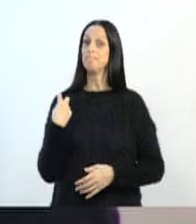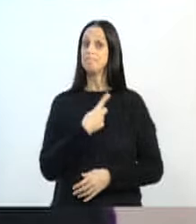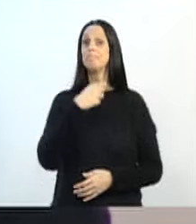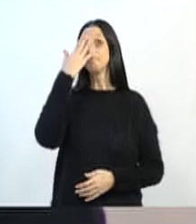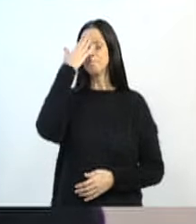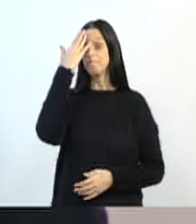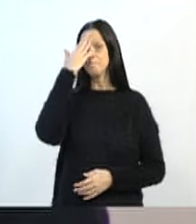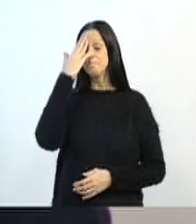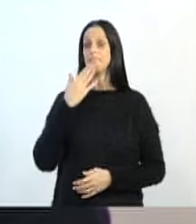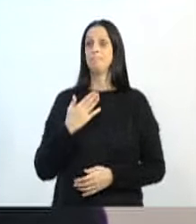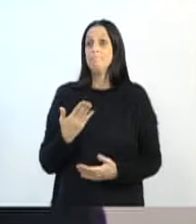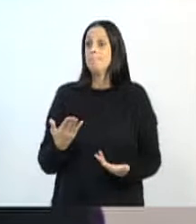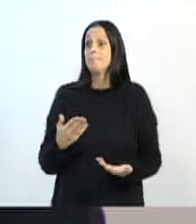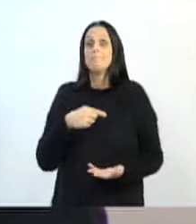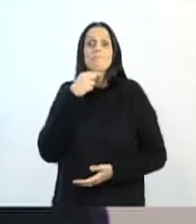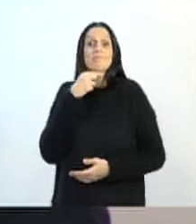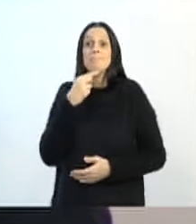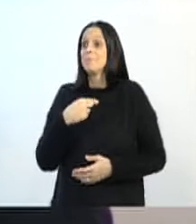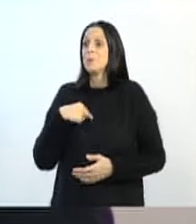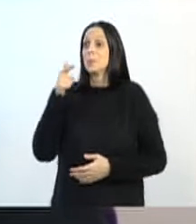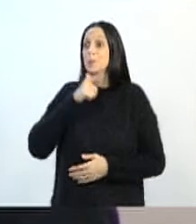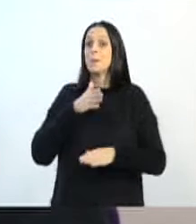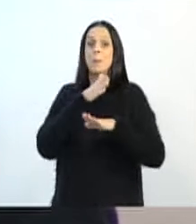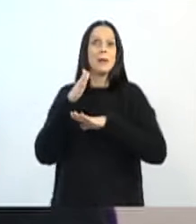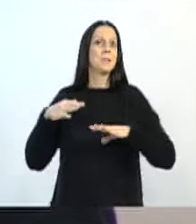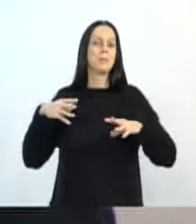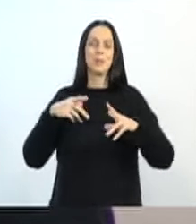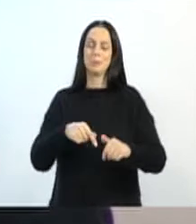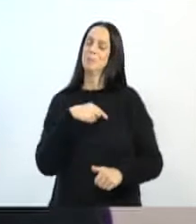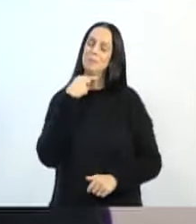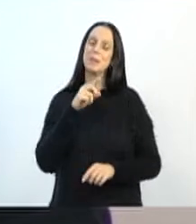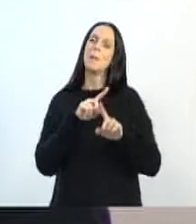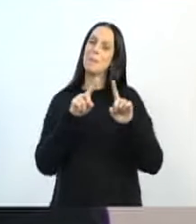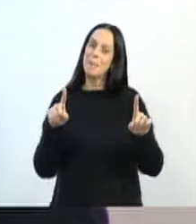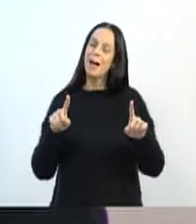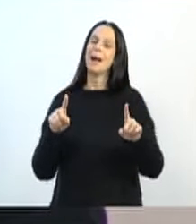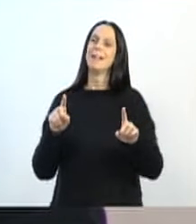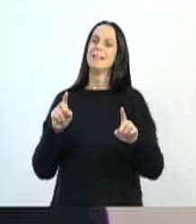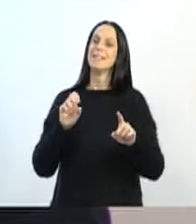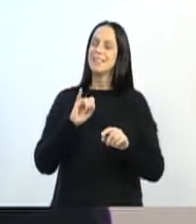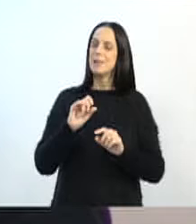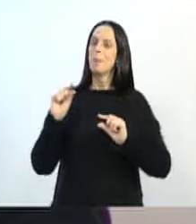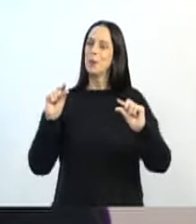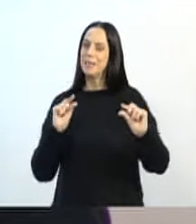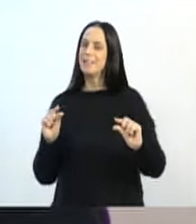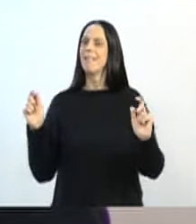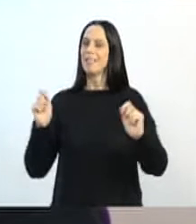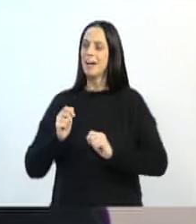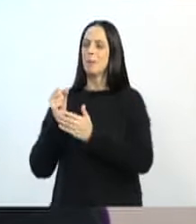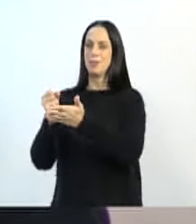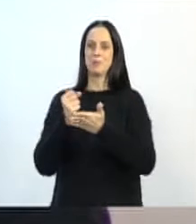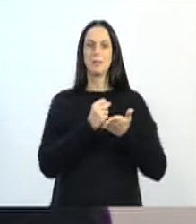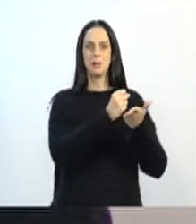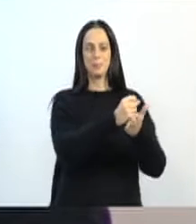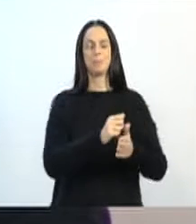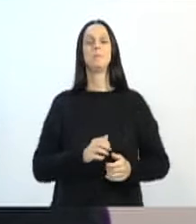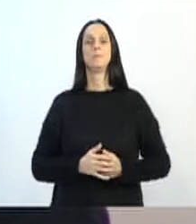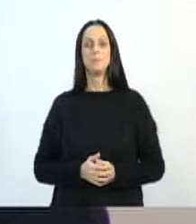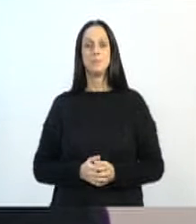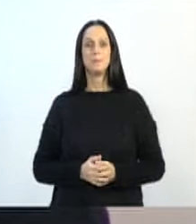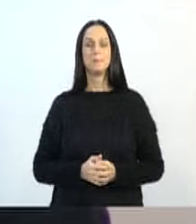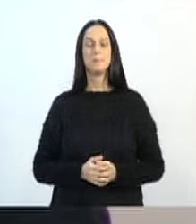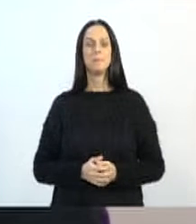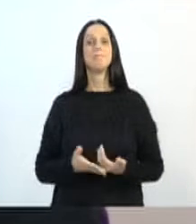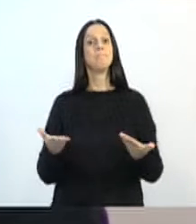se consegue participar de todas, mas fizemos a nossa parte. Dando sequência também, reforçando aqui, mostrando